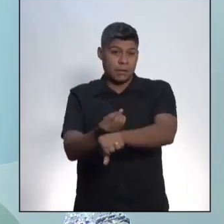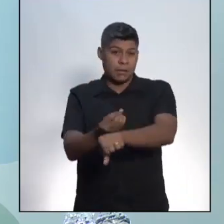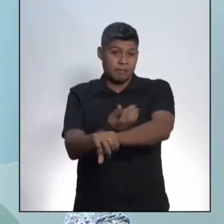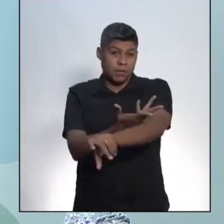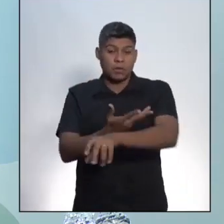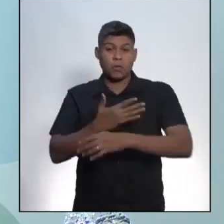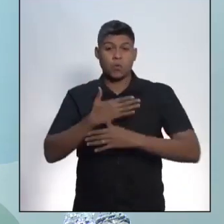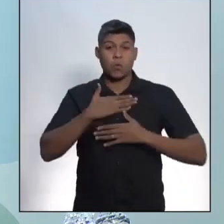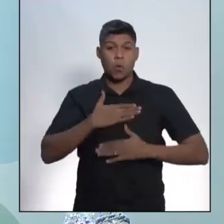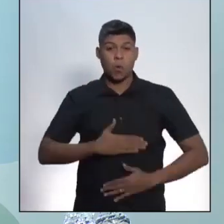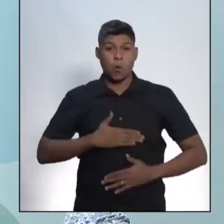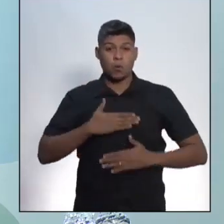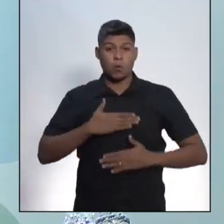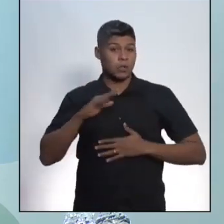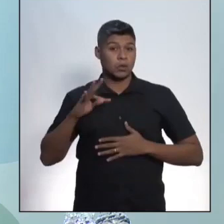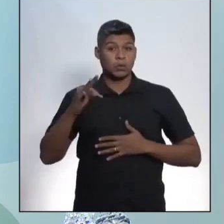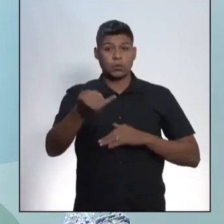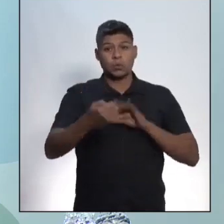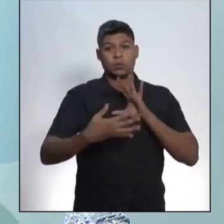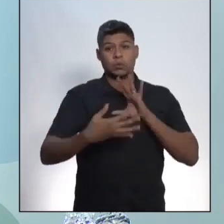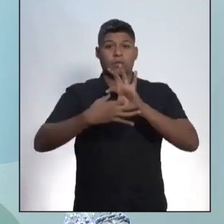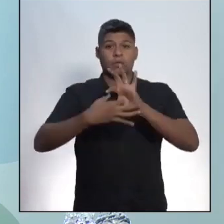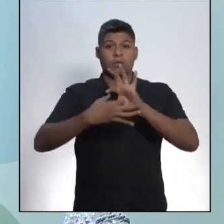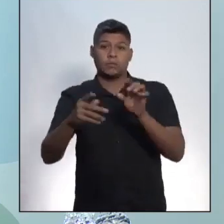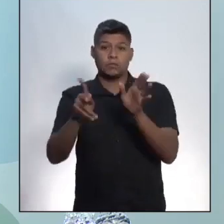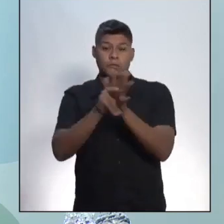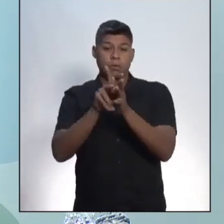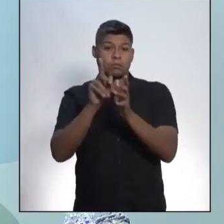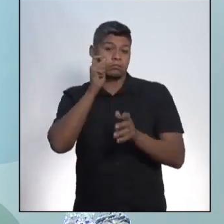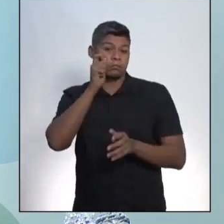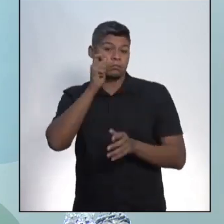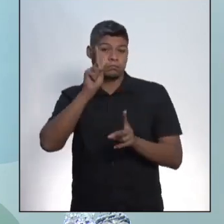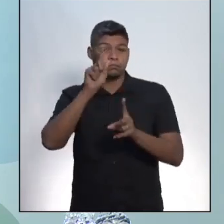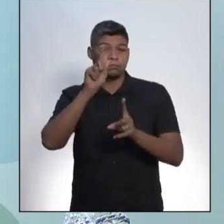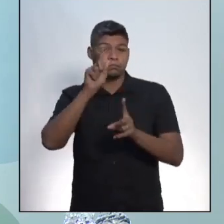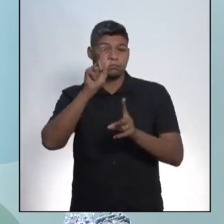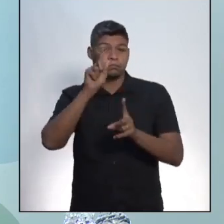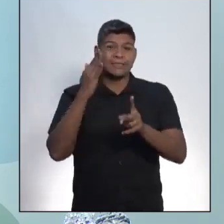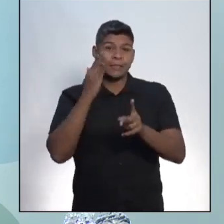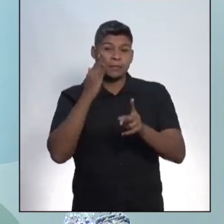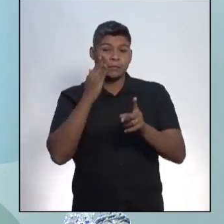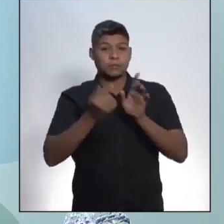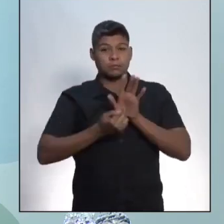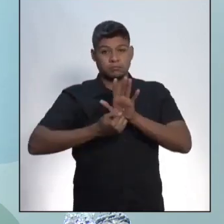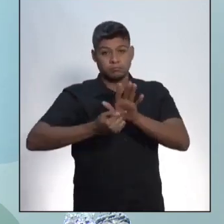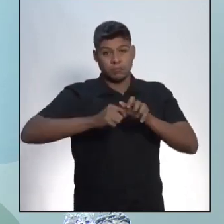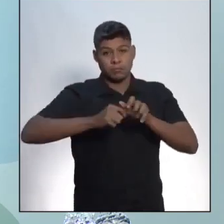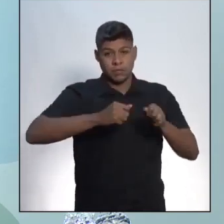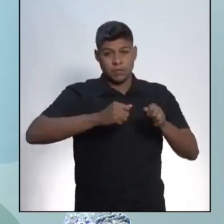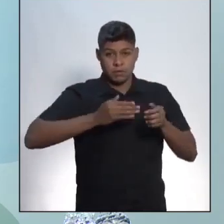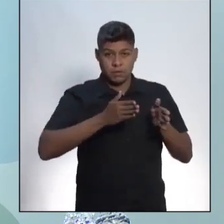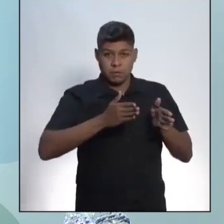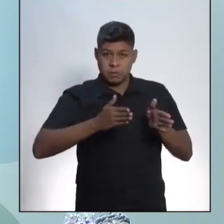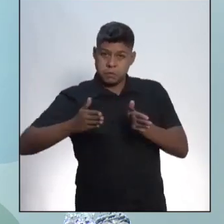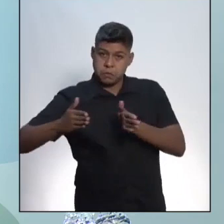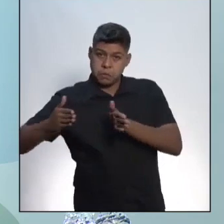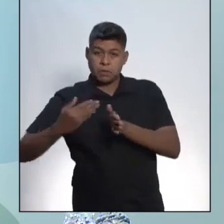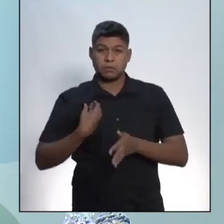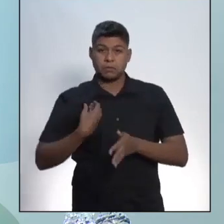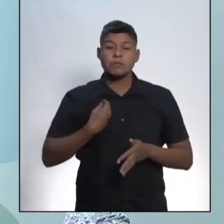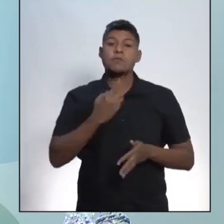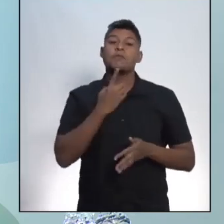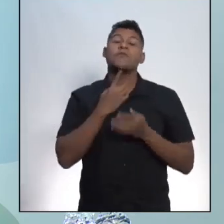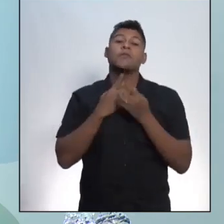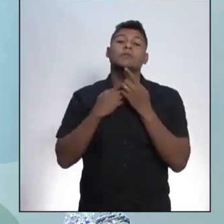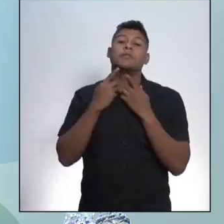corpo, e tudo isso conectado a serviço do propósito. E este programa, esta série de programas da VVC, nasceu de um